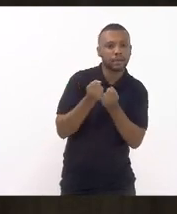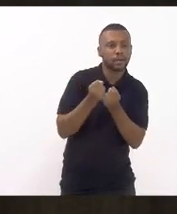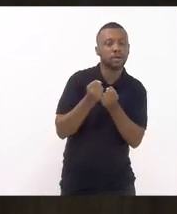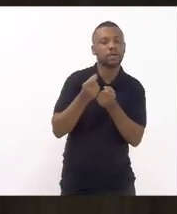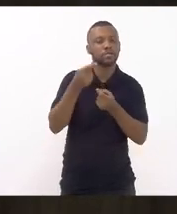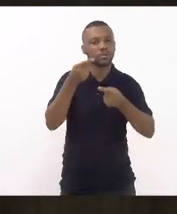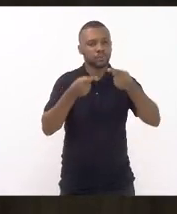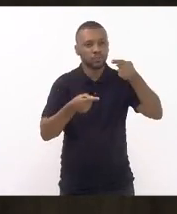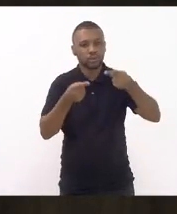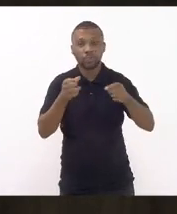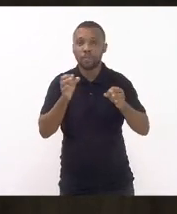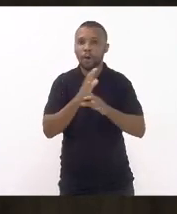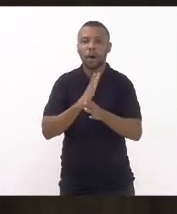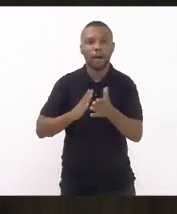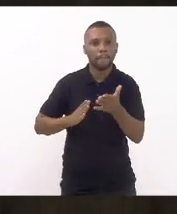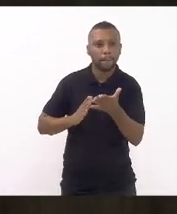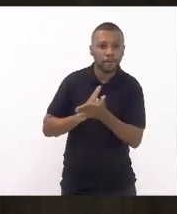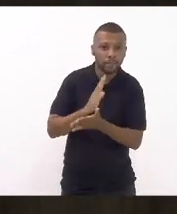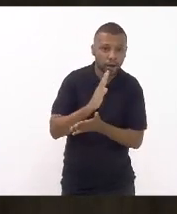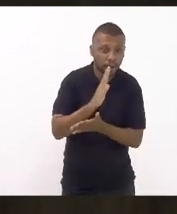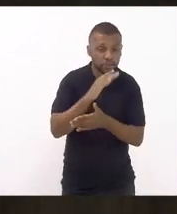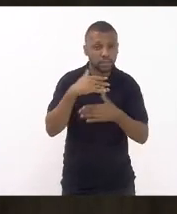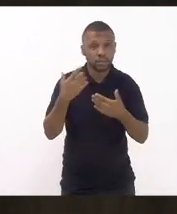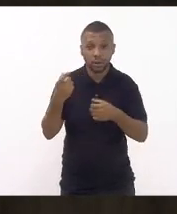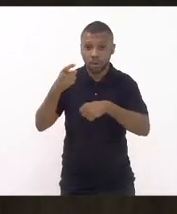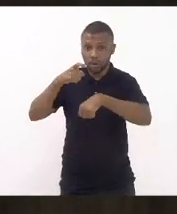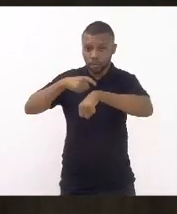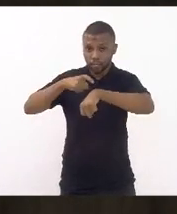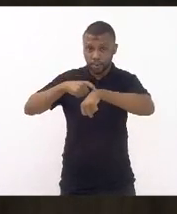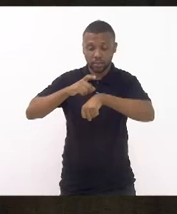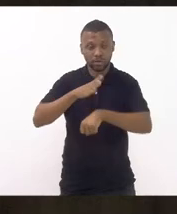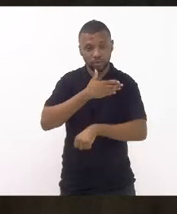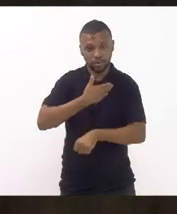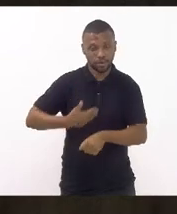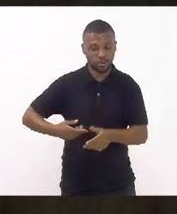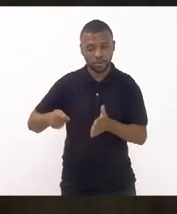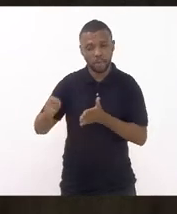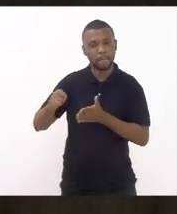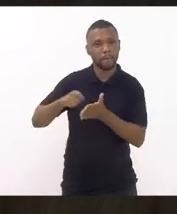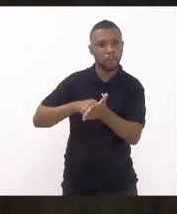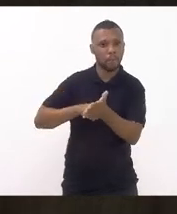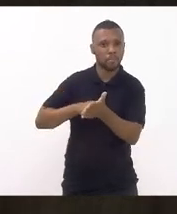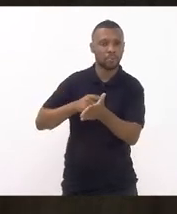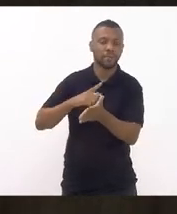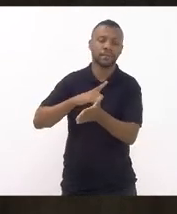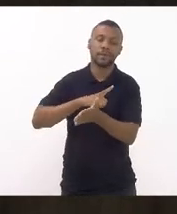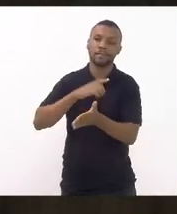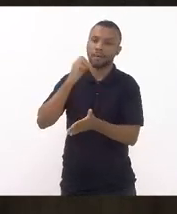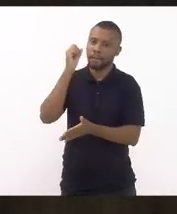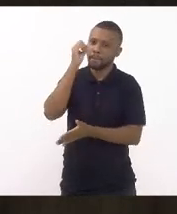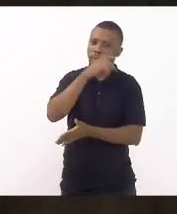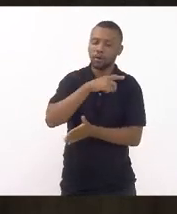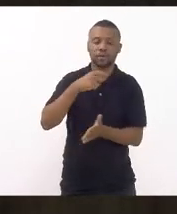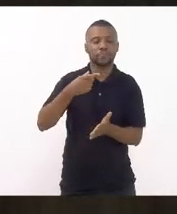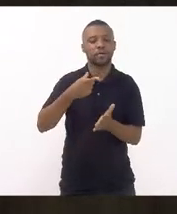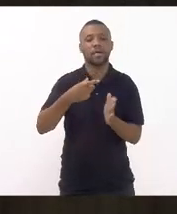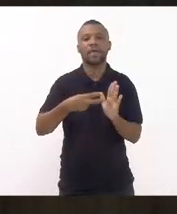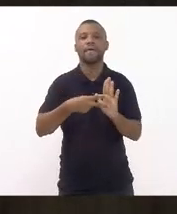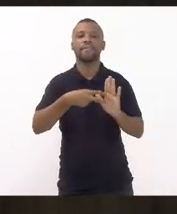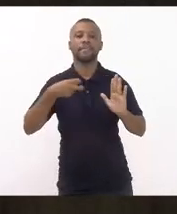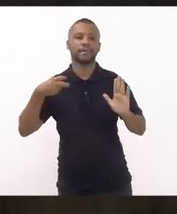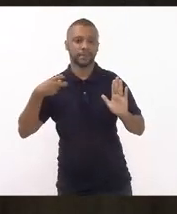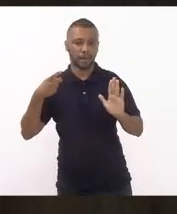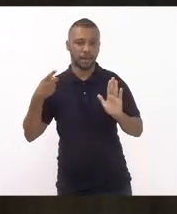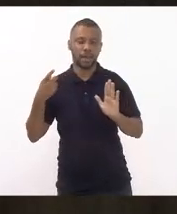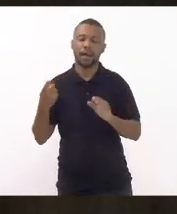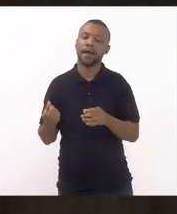aprovado. Foi a sanção do governador que teve o descalabro de vetar.